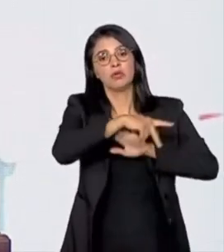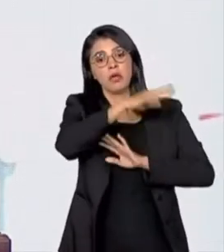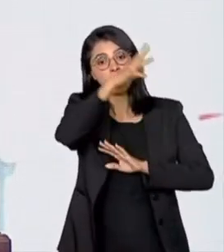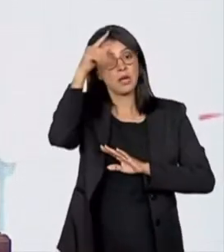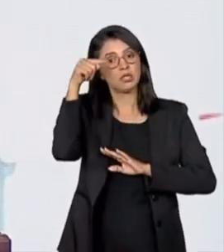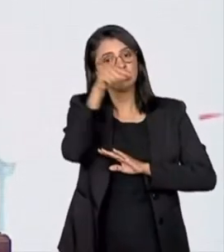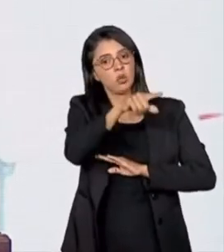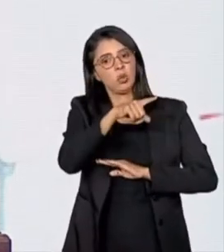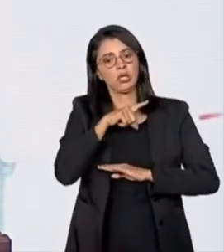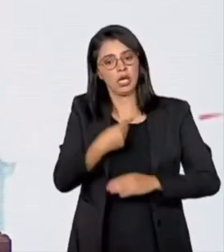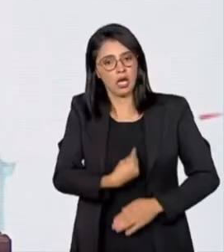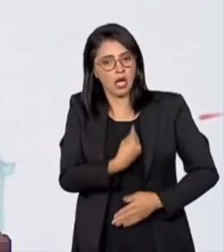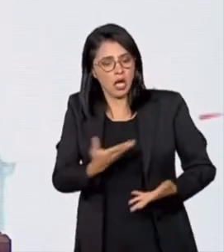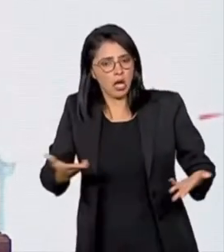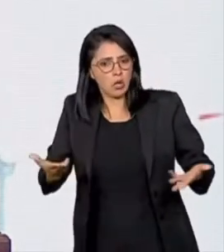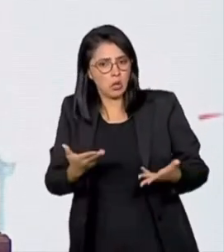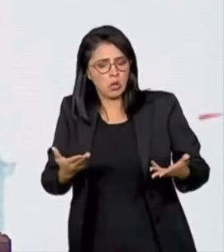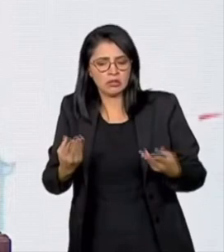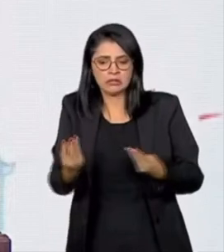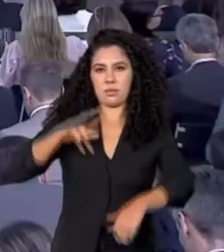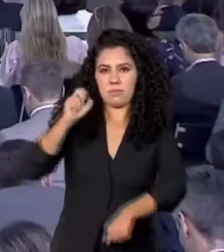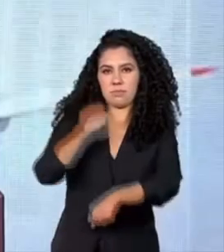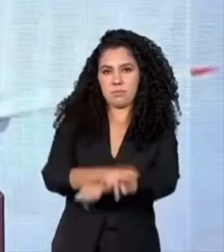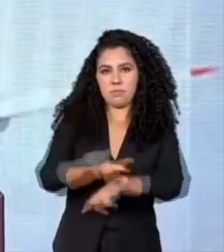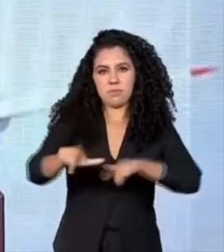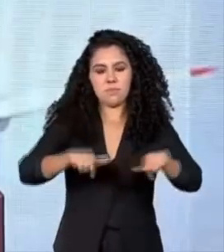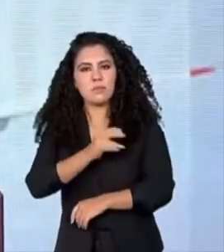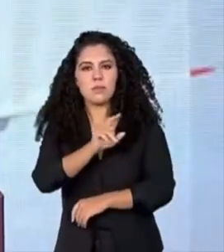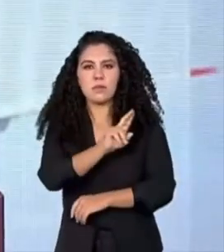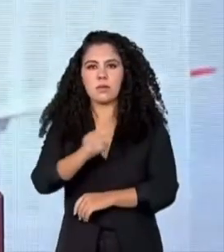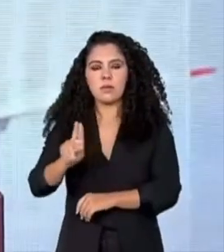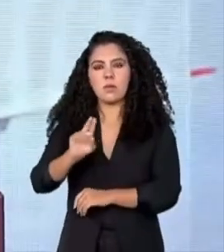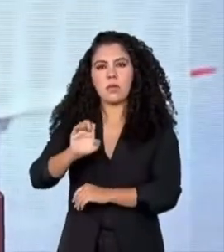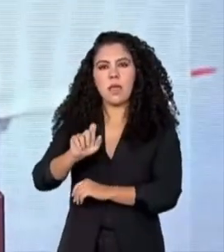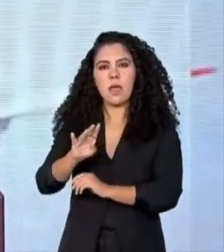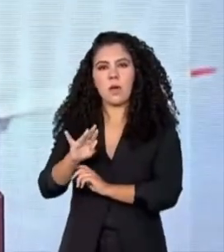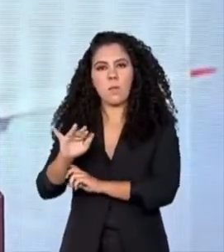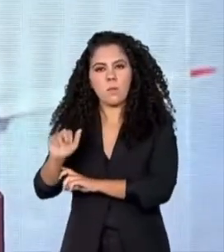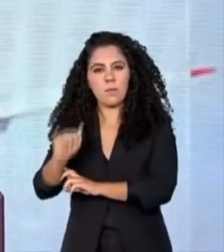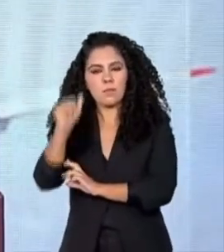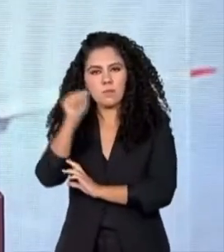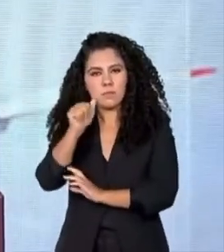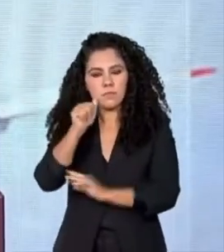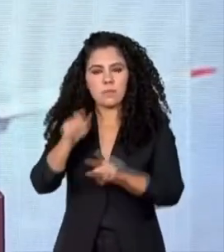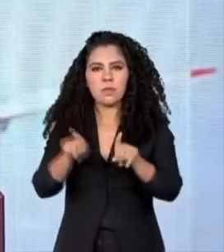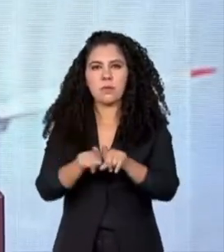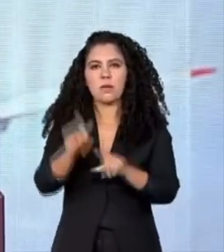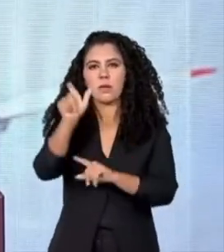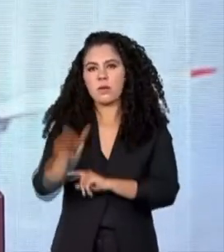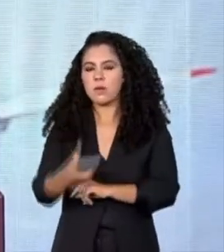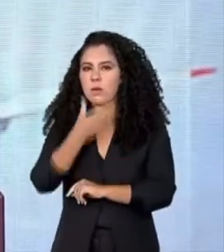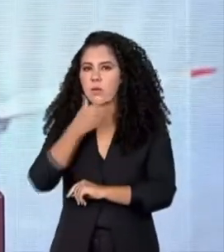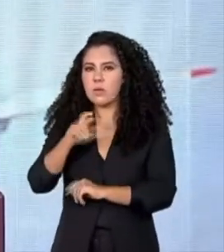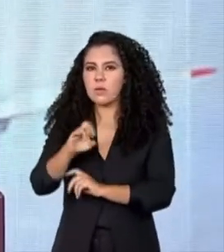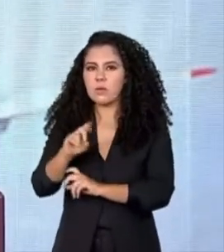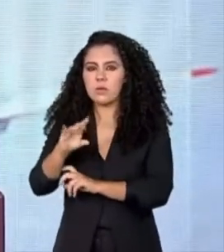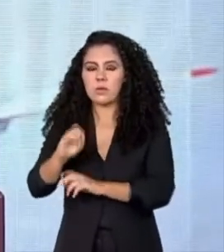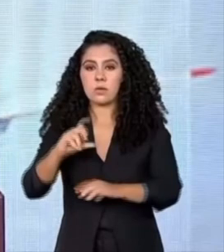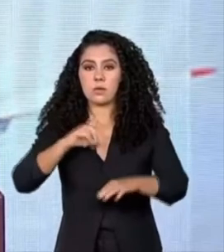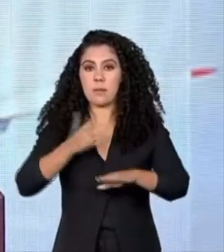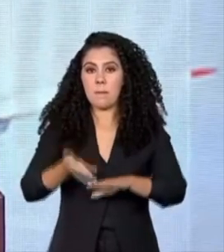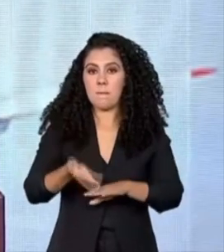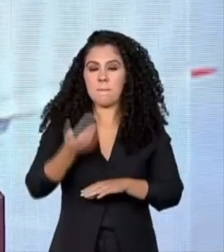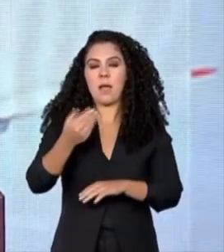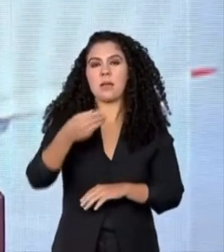em vulnerabilidade do ponto de vista tarifário. Vamos viabilizar mais de 30 gigawatts de energia limpa